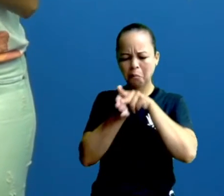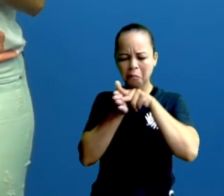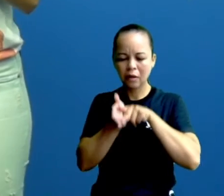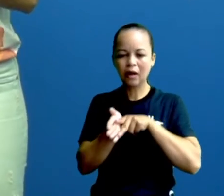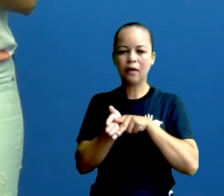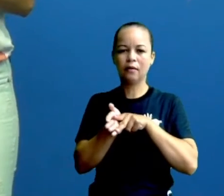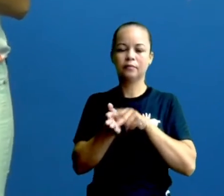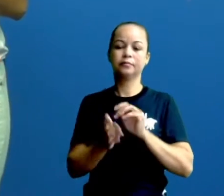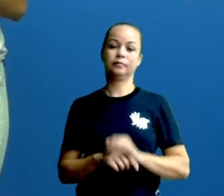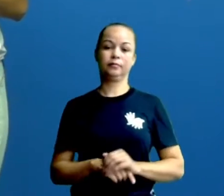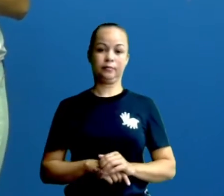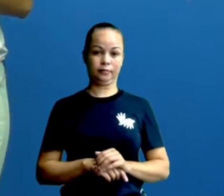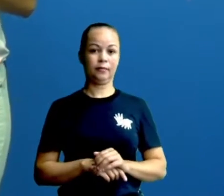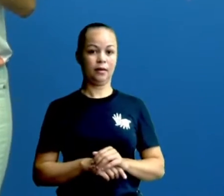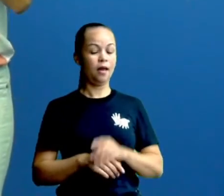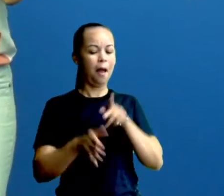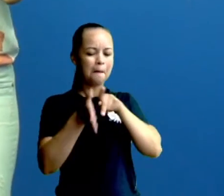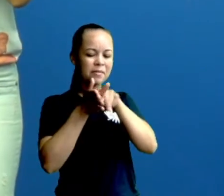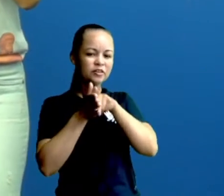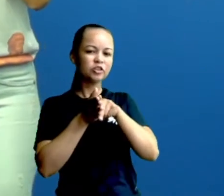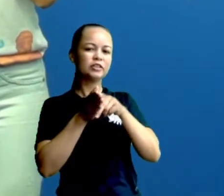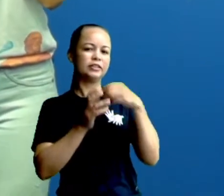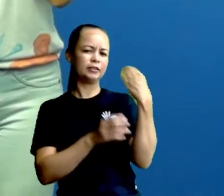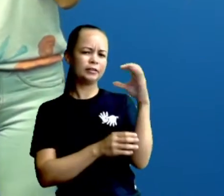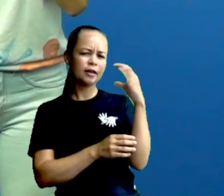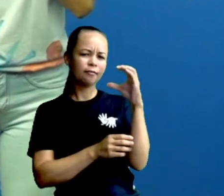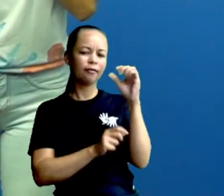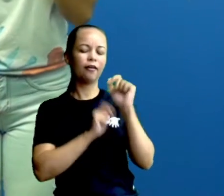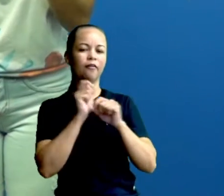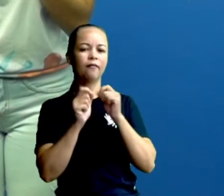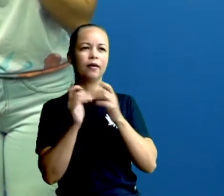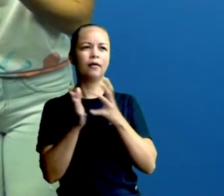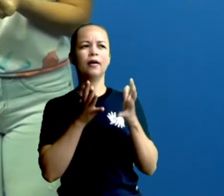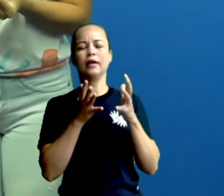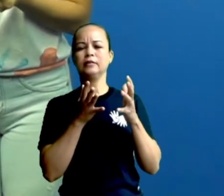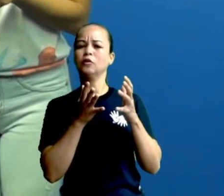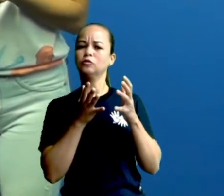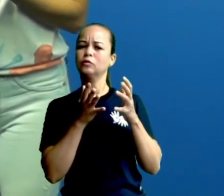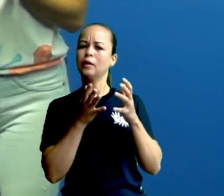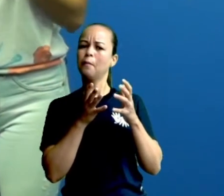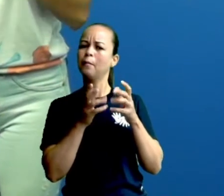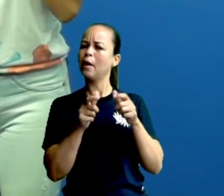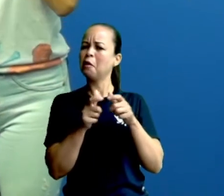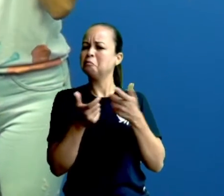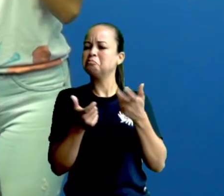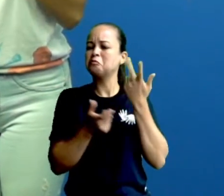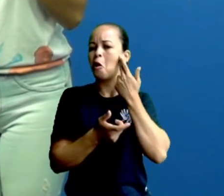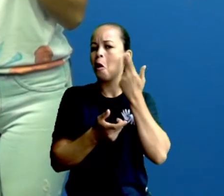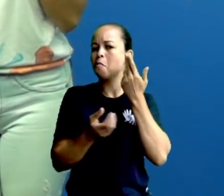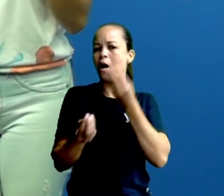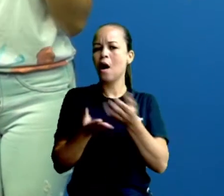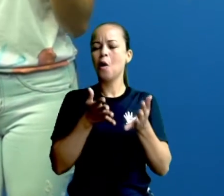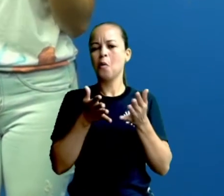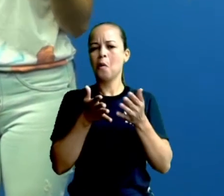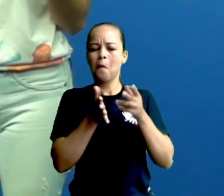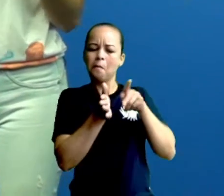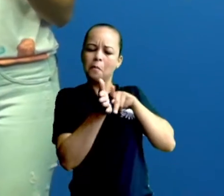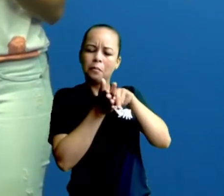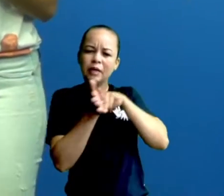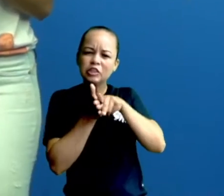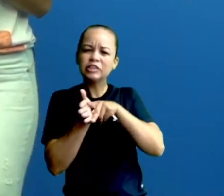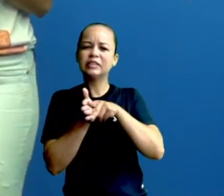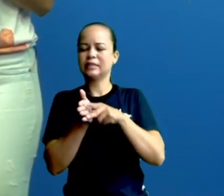A pesquisa científica tornou-se um termo muito popular. Pesquisar tornou-se